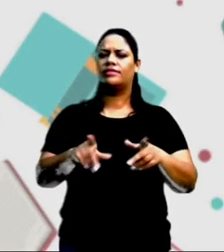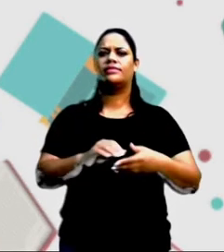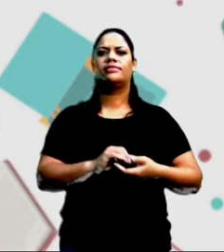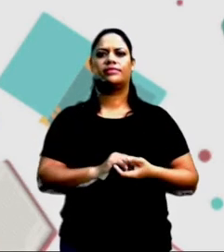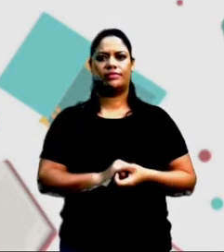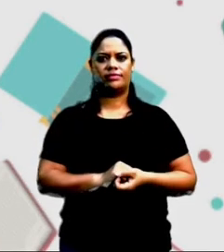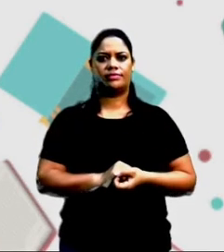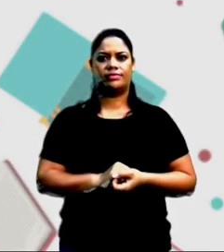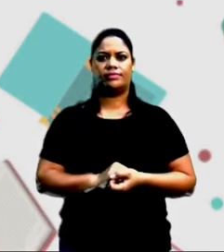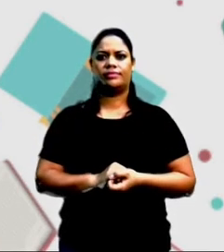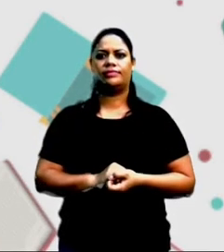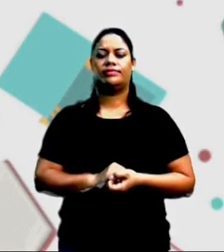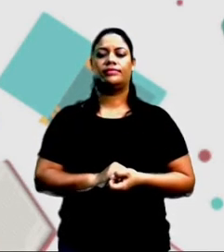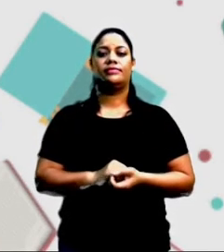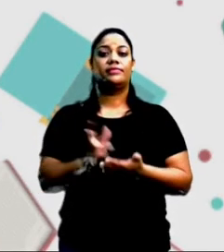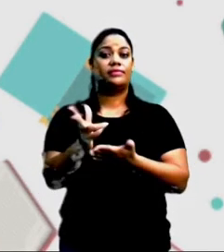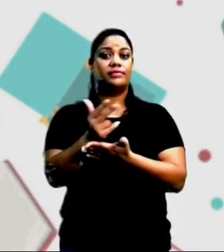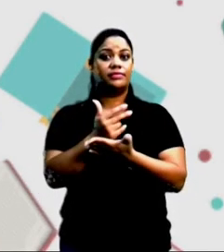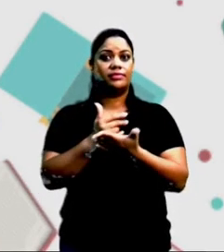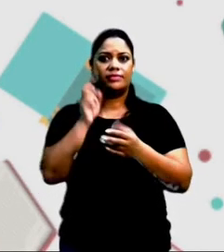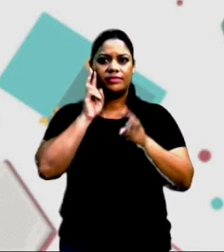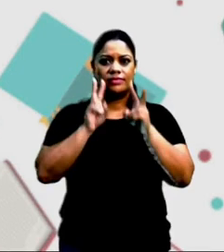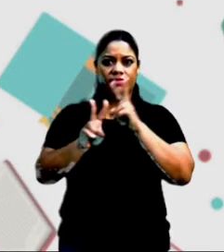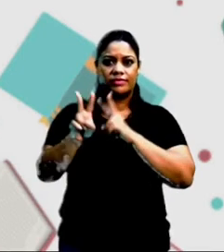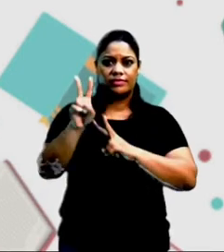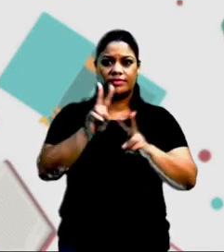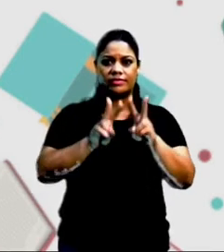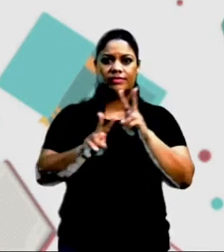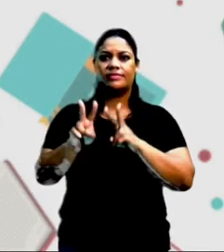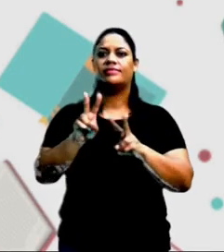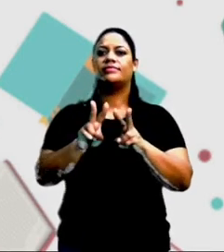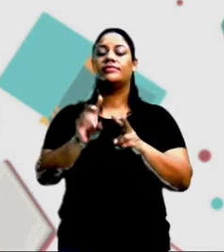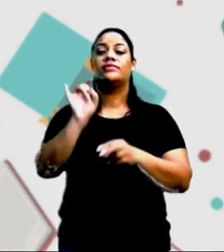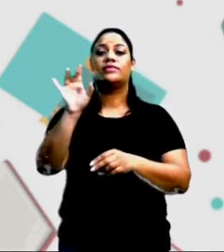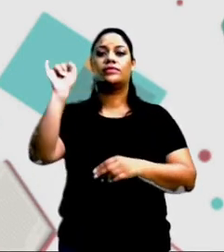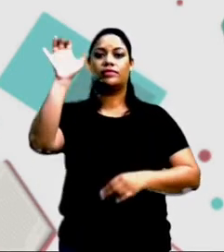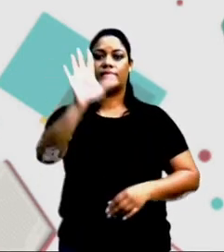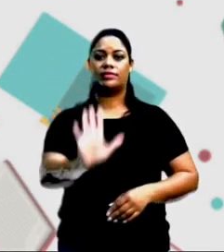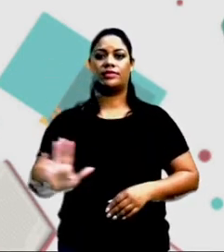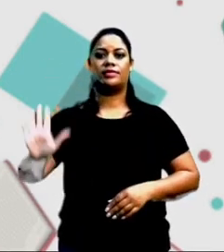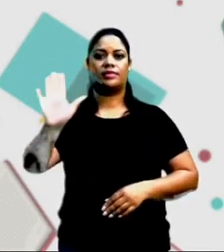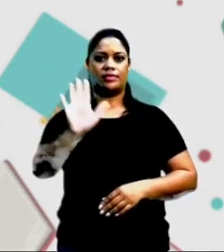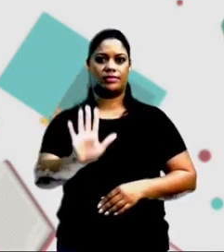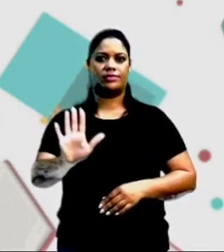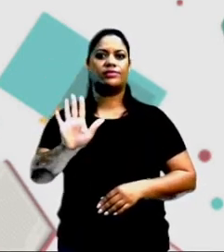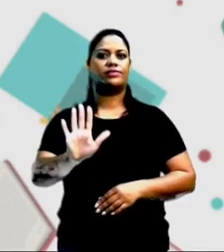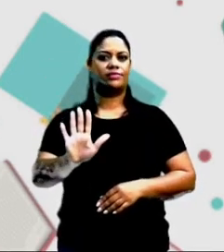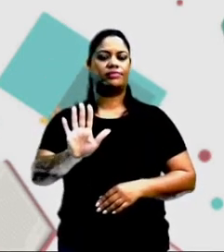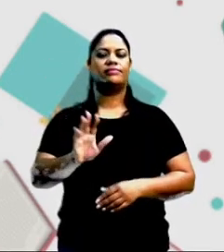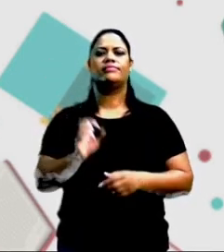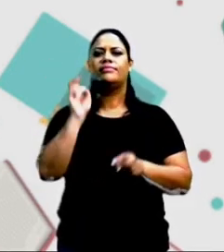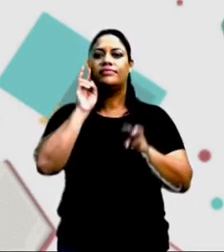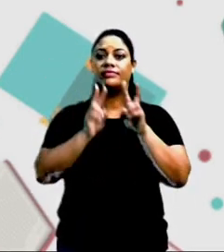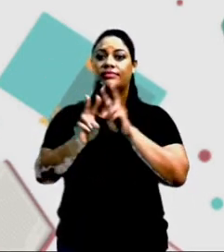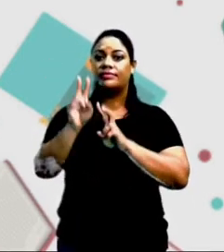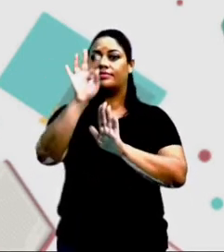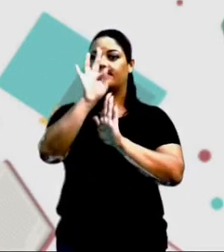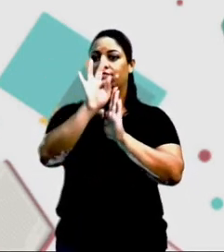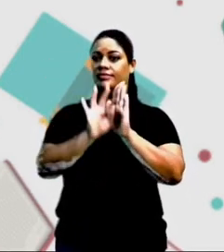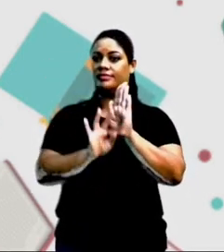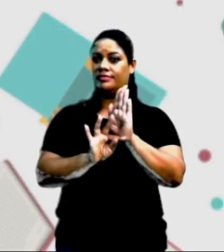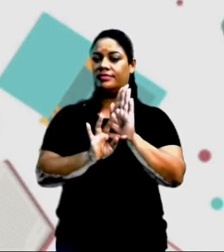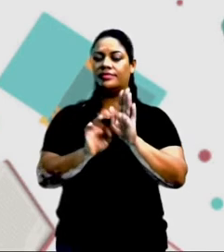bastante letrinhas, tem outro que traz só o quê? Observe aí a imagem. Você observar o